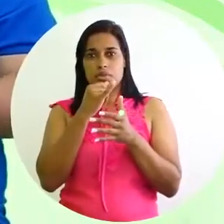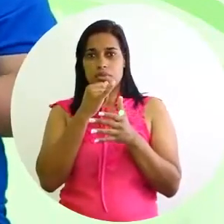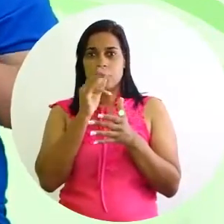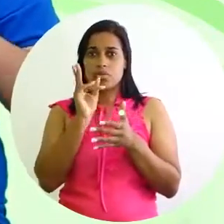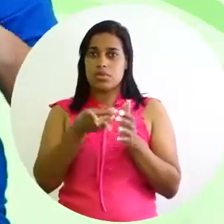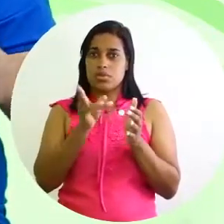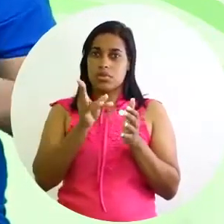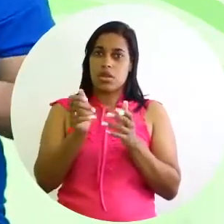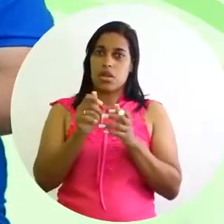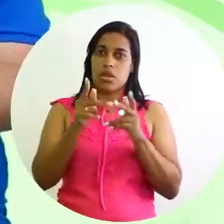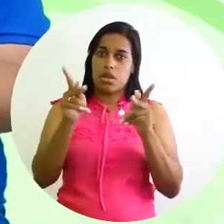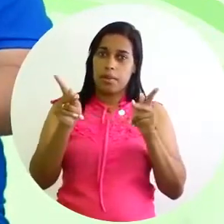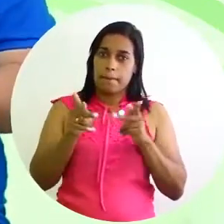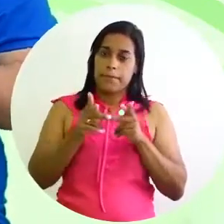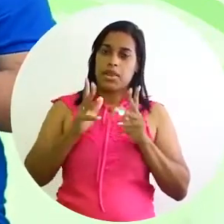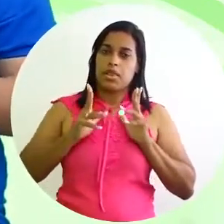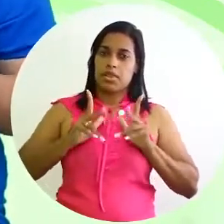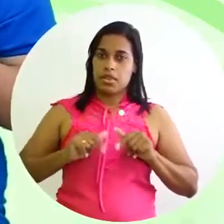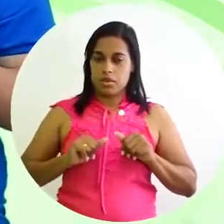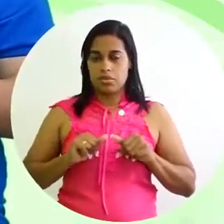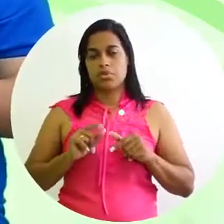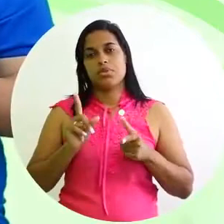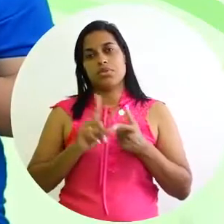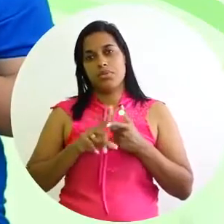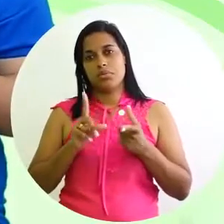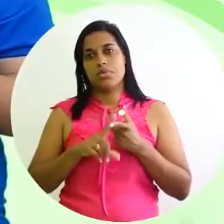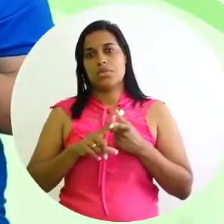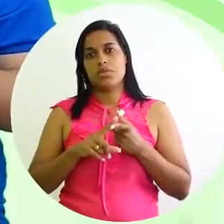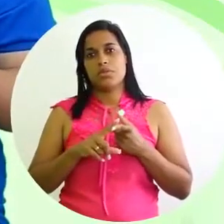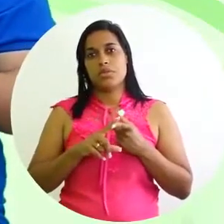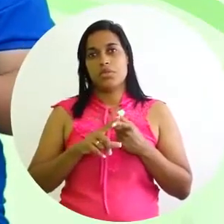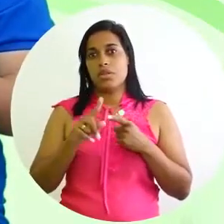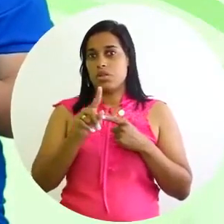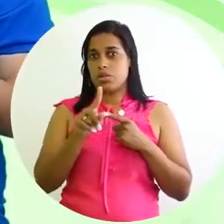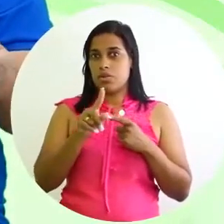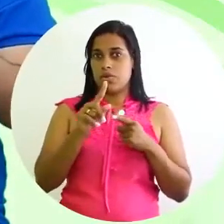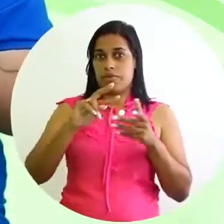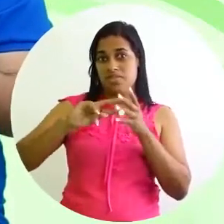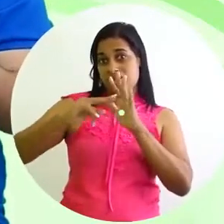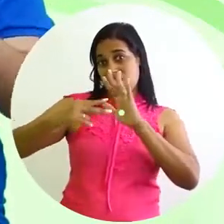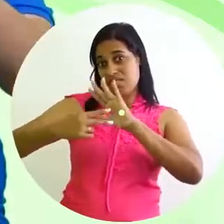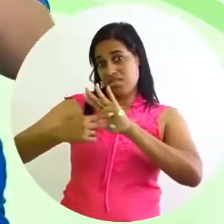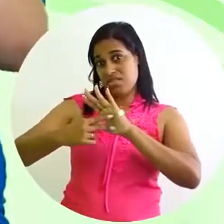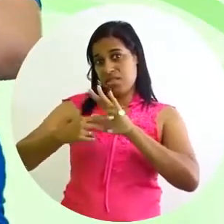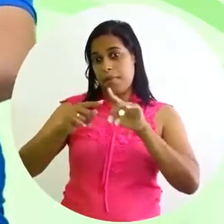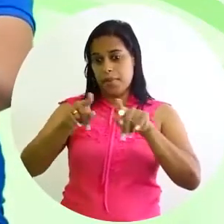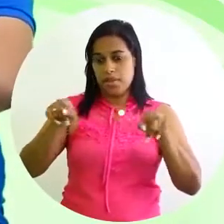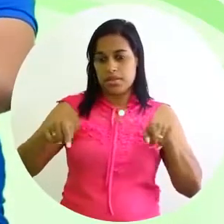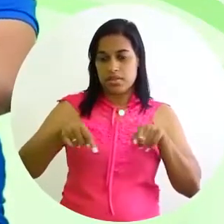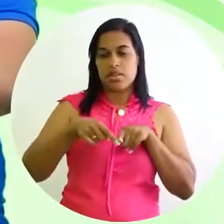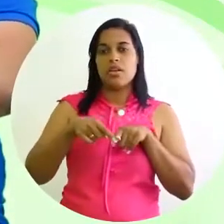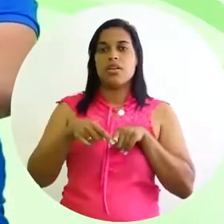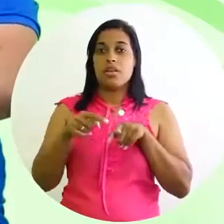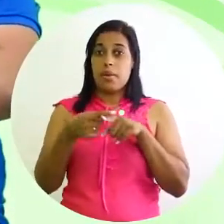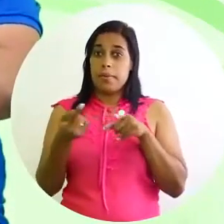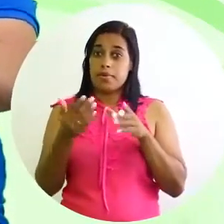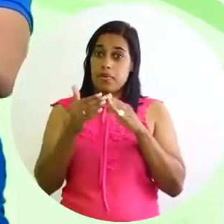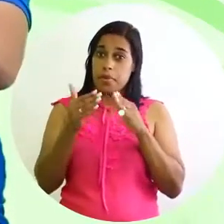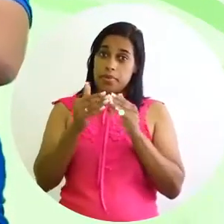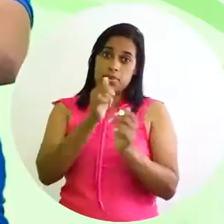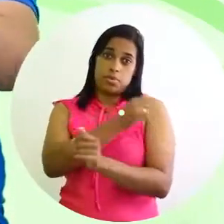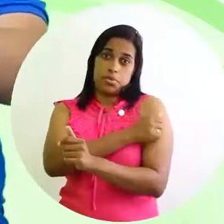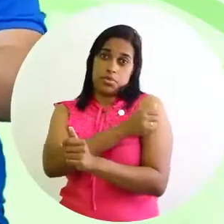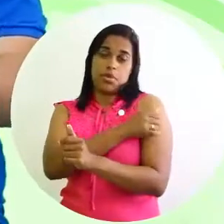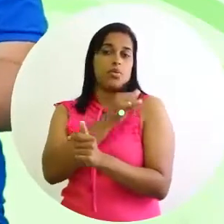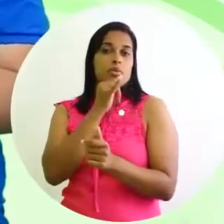ouvindo quando a gente está lavando um prato, quando a gente está no ônibus, esse tipo de coisa. Então, não faz tanto sentido eu trazer para a sala de aula o podcast, mas eu pedi para os